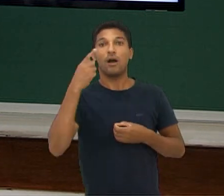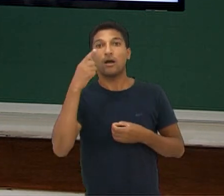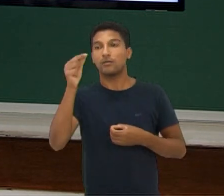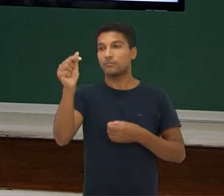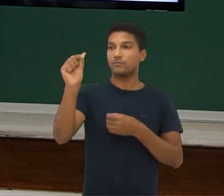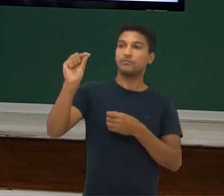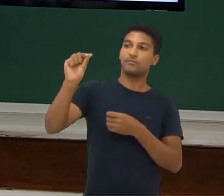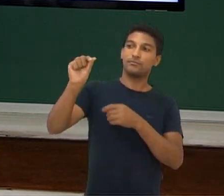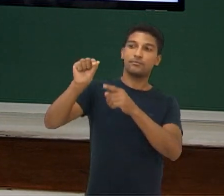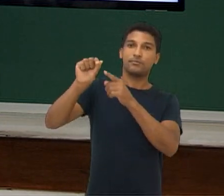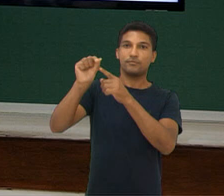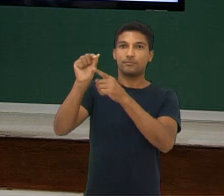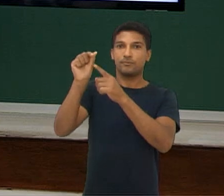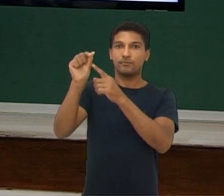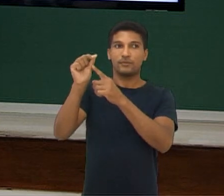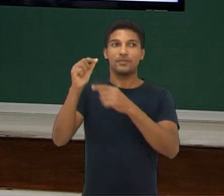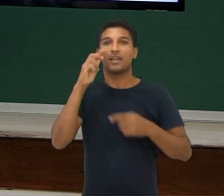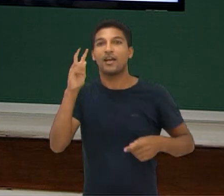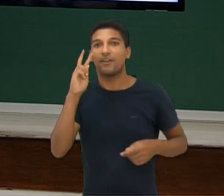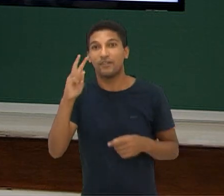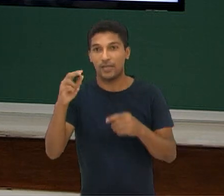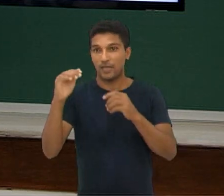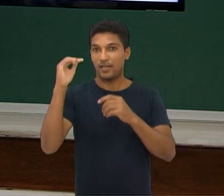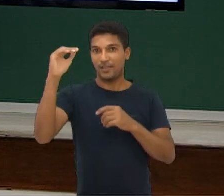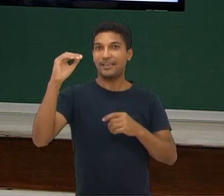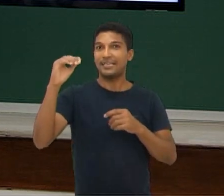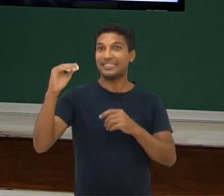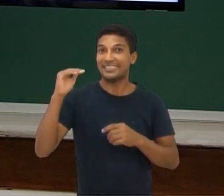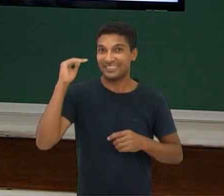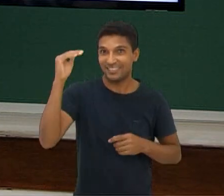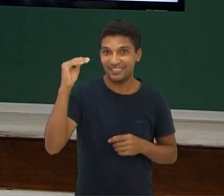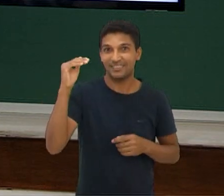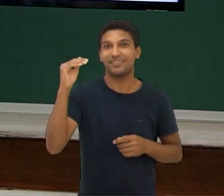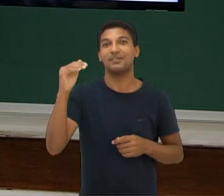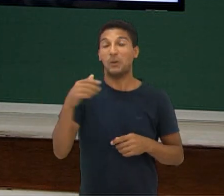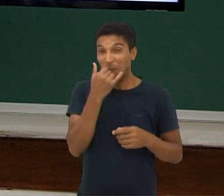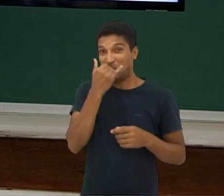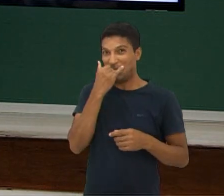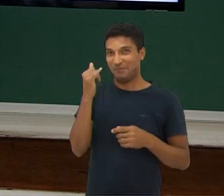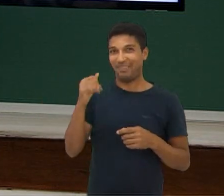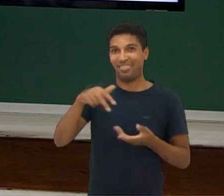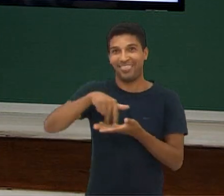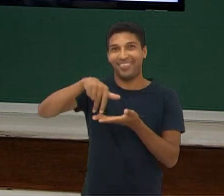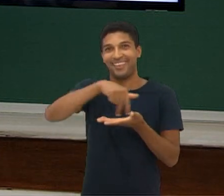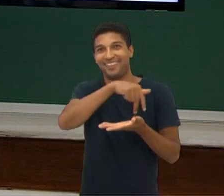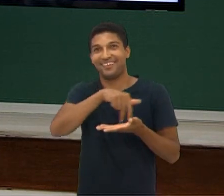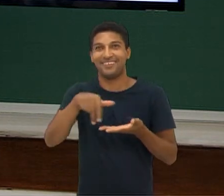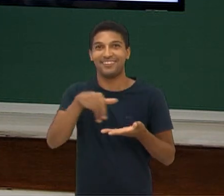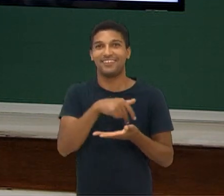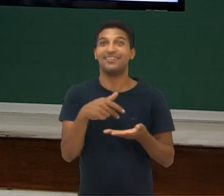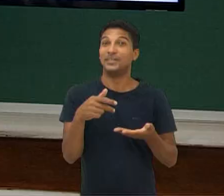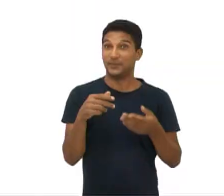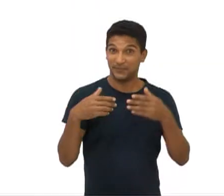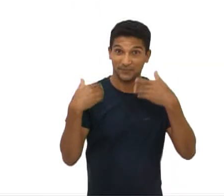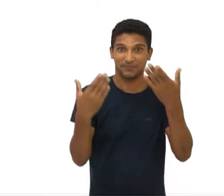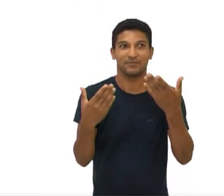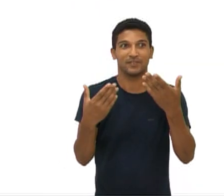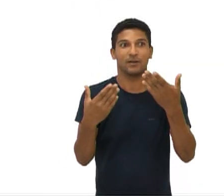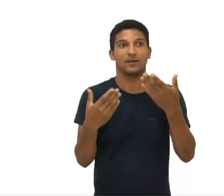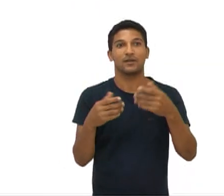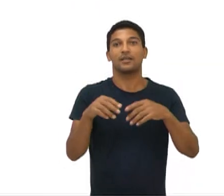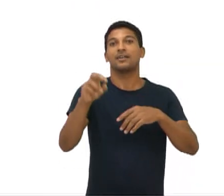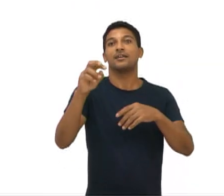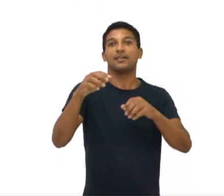em cima. Em cima, em cima, alto em cima, alto, desculpa. Radiação beta, senhoras e senhores, não